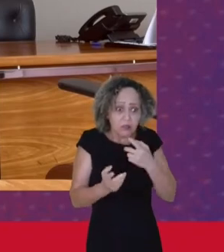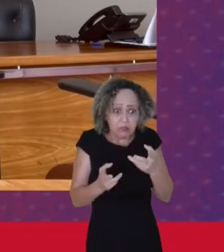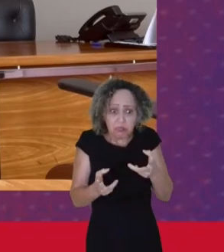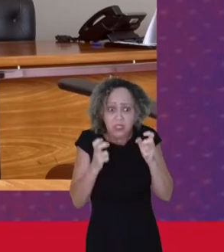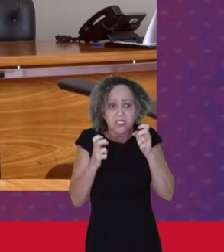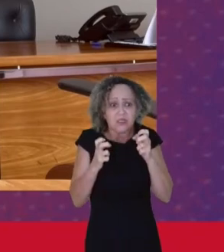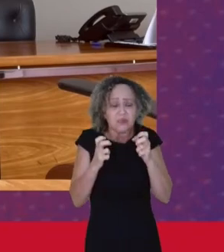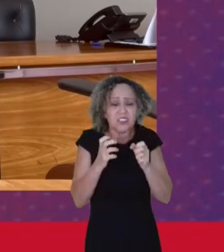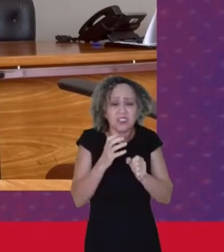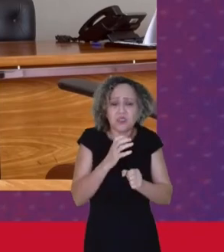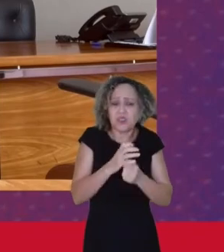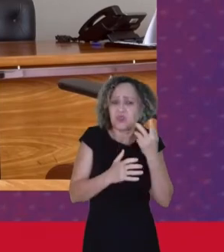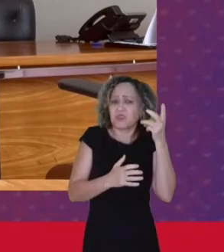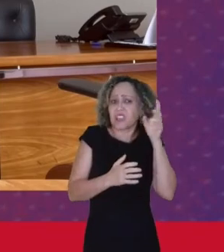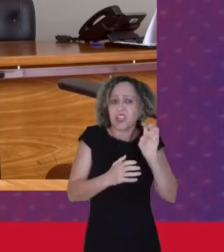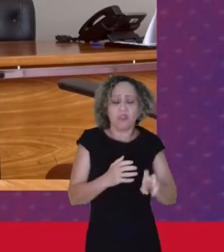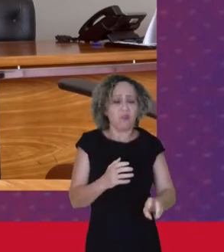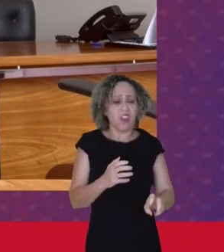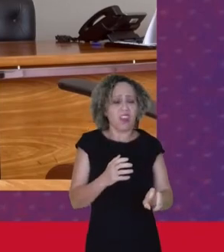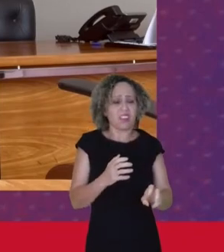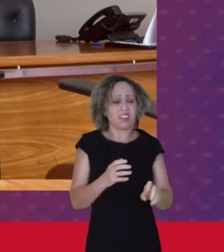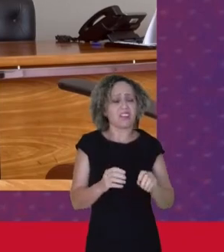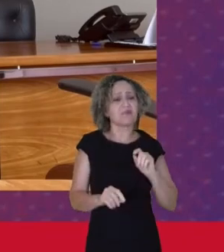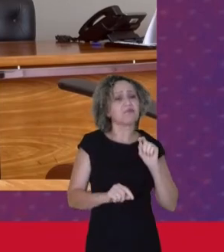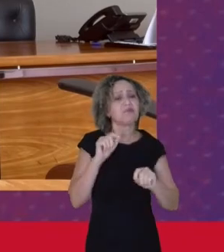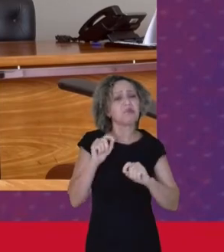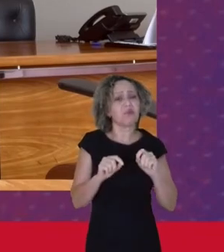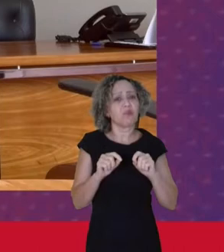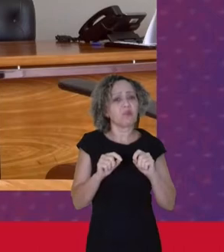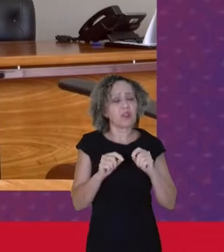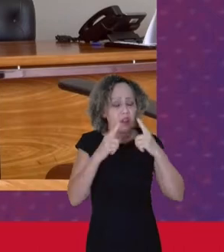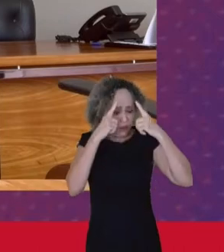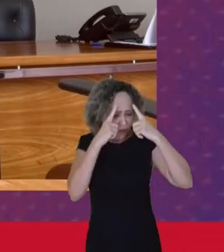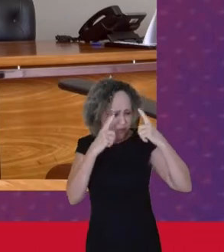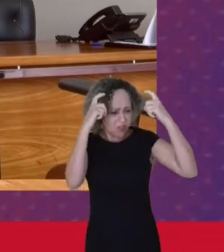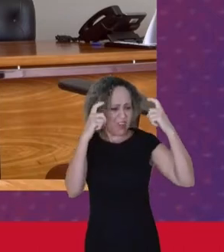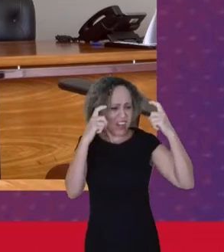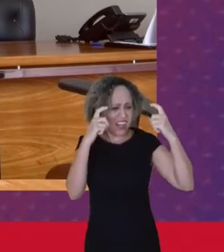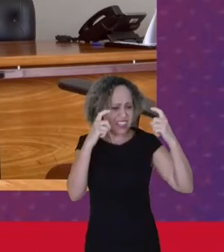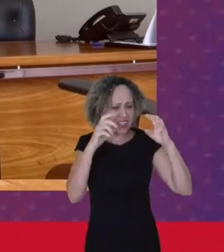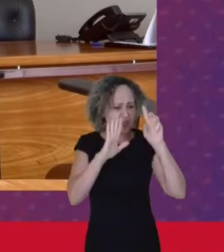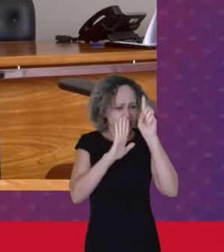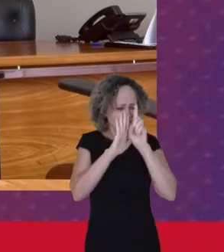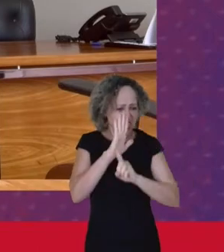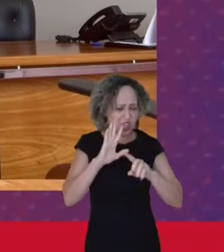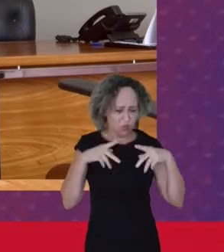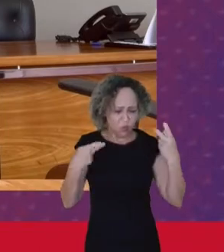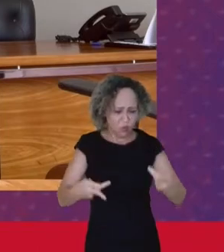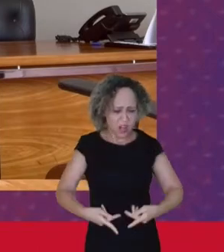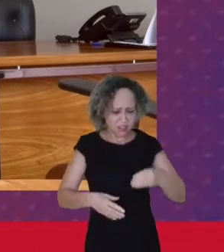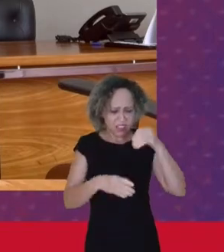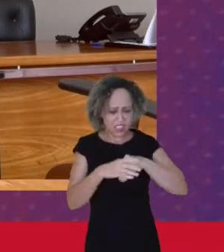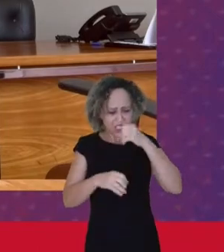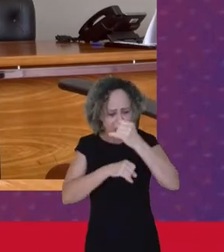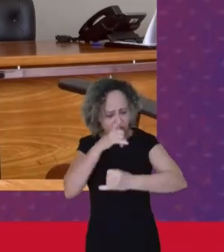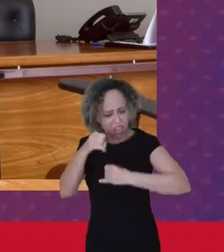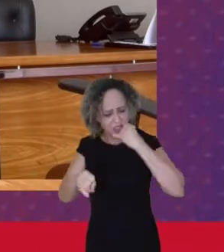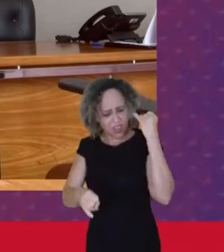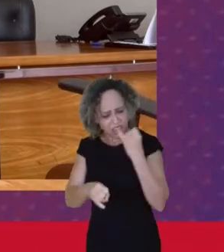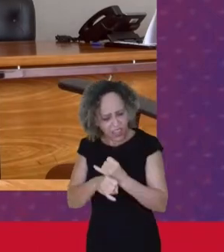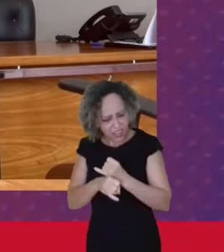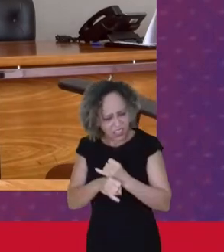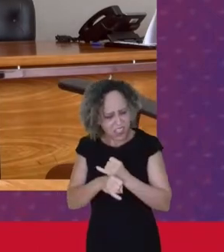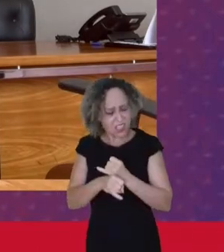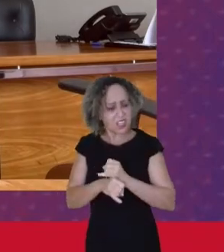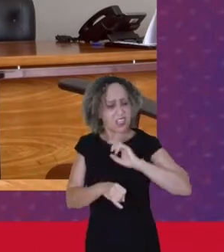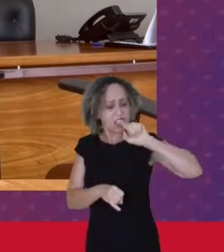que muitas vezes começava com uma violação de direitos humanos na internet e depois ela